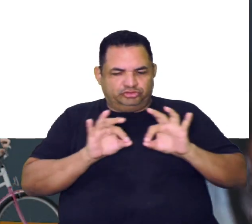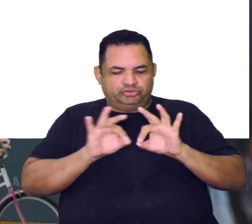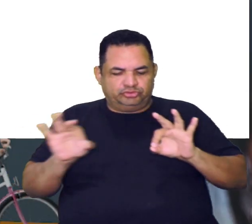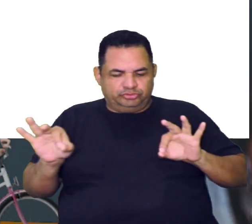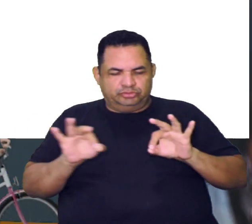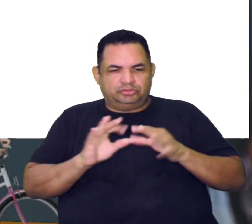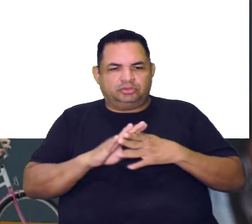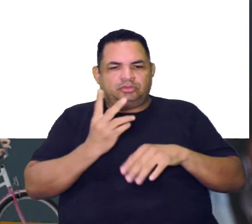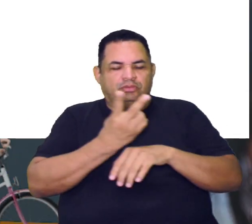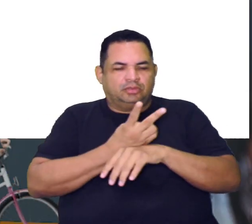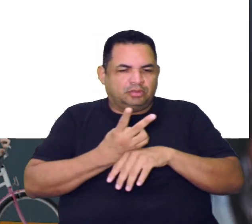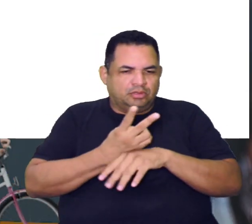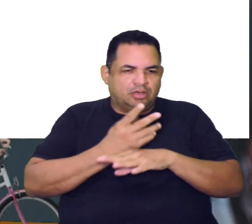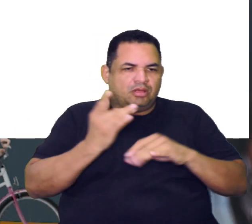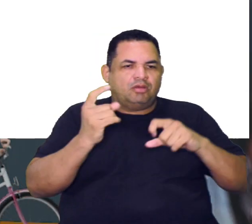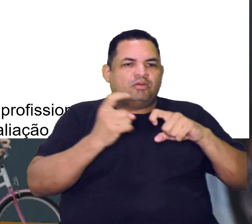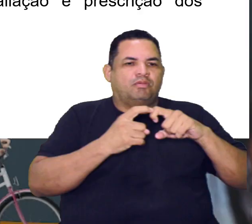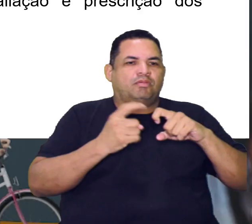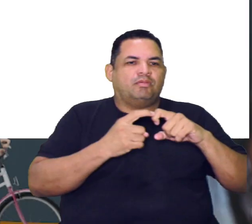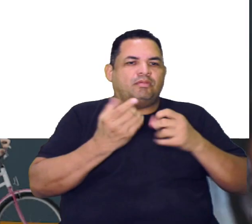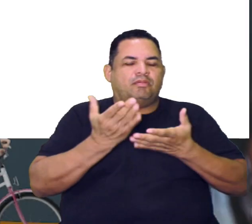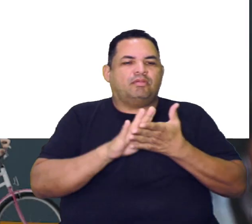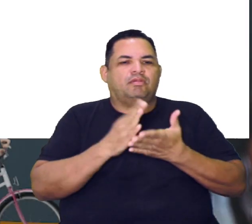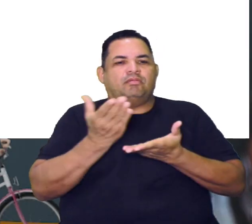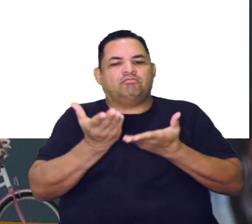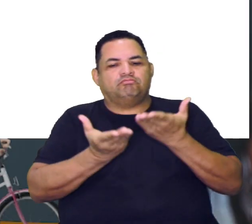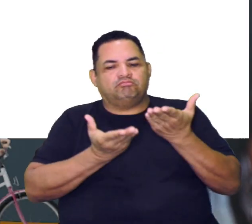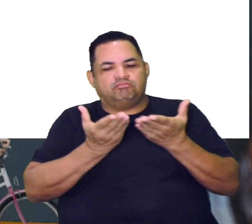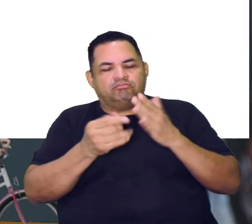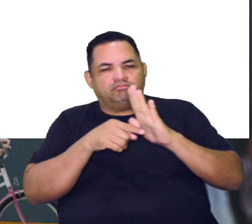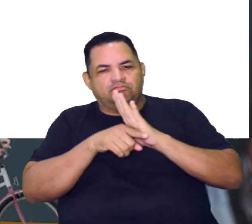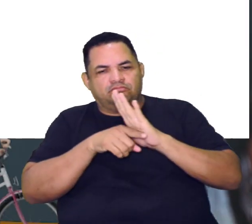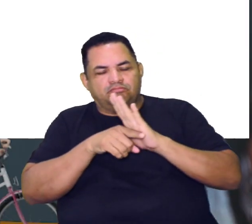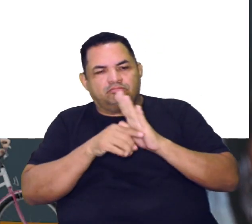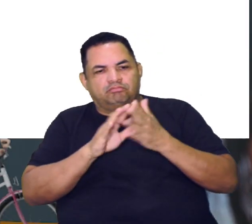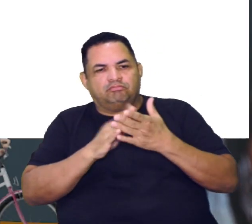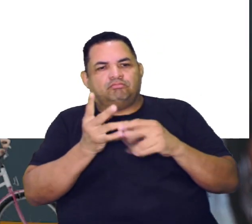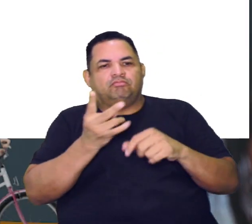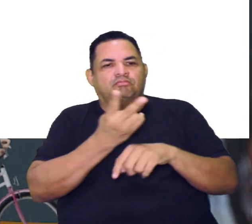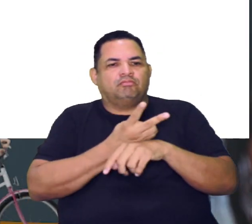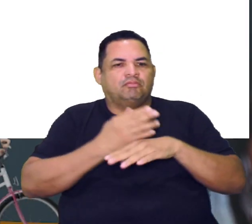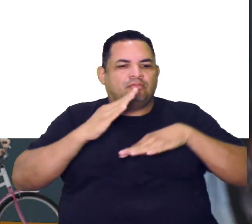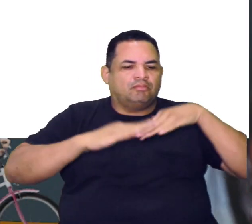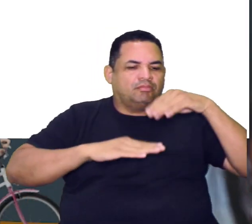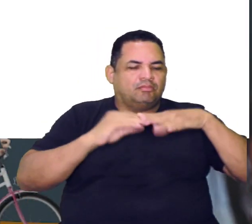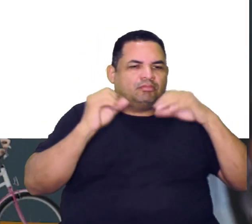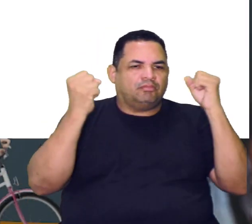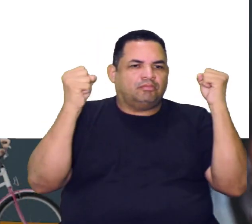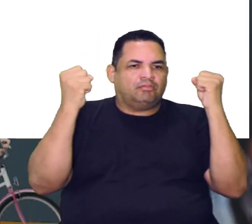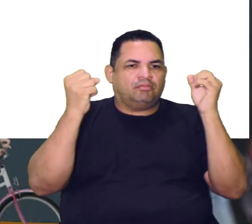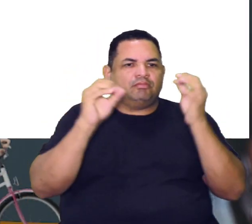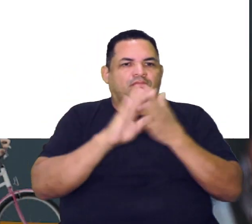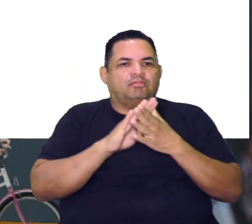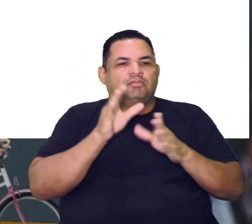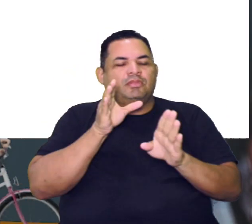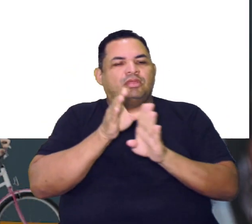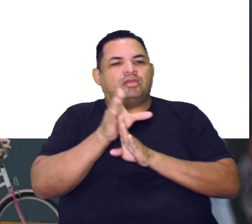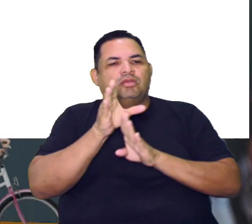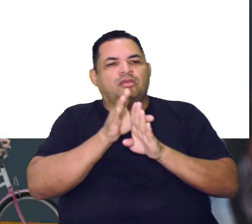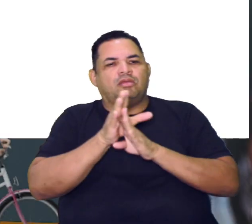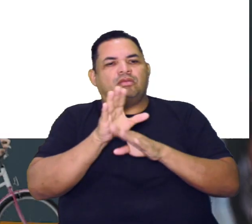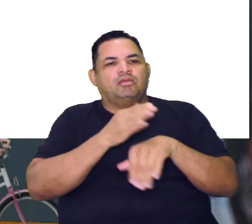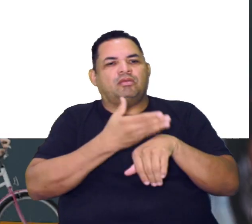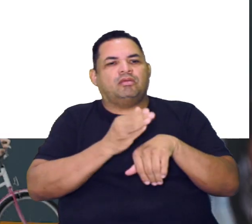um médico para fazer um check-up, para fazer os exames necessários. Vou procurar um profissional de educação física para me orientar aí